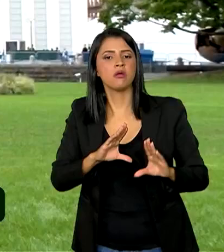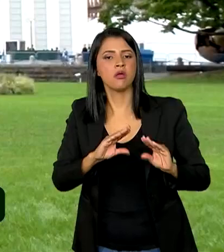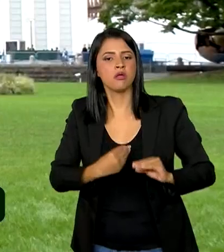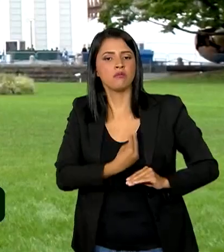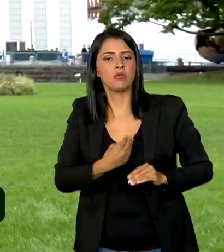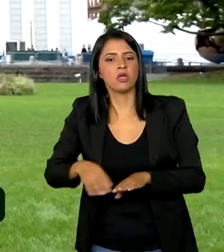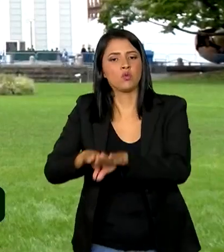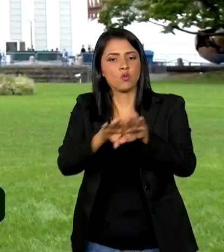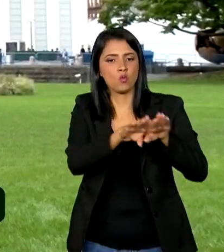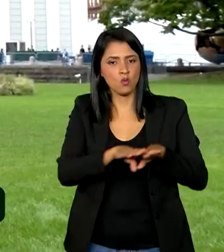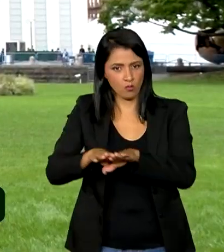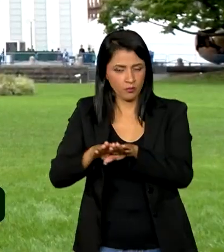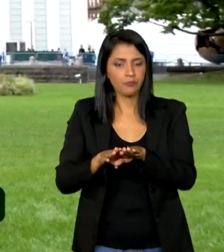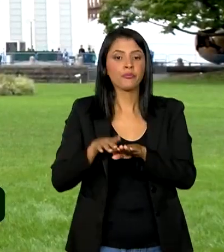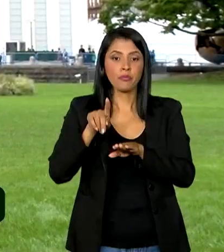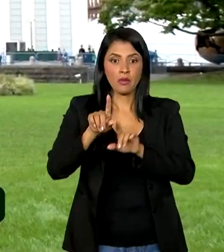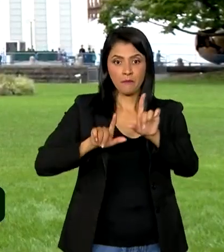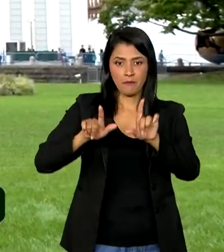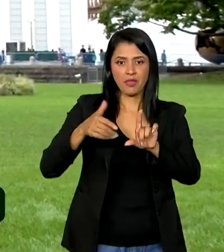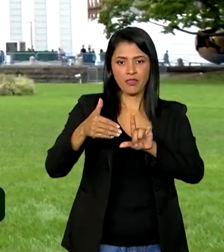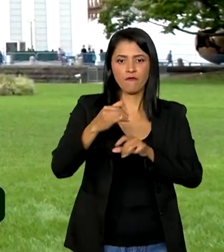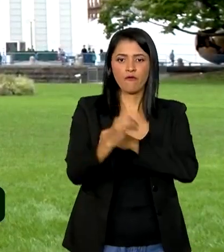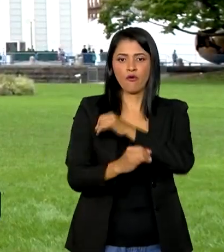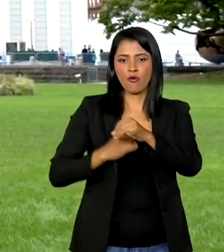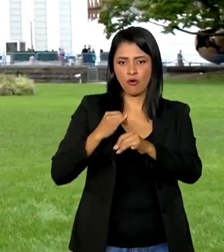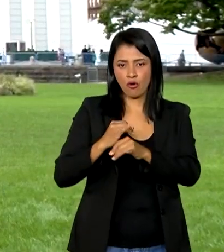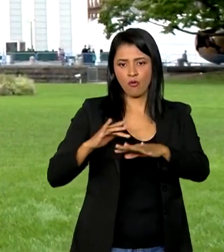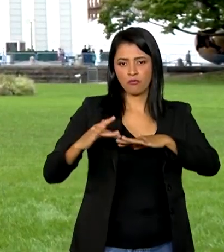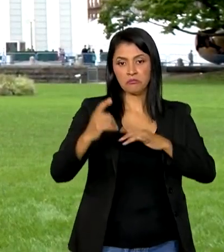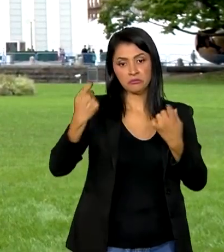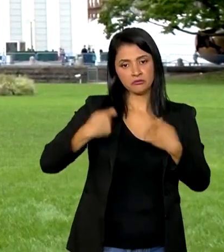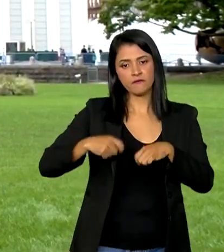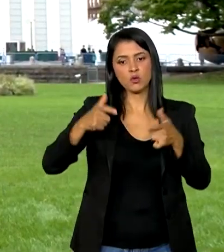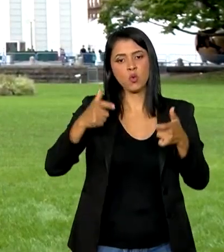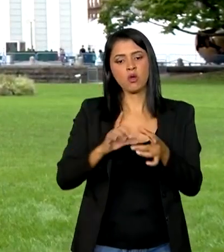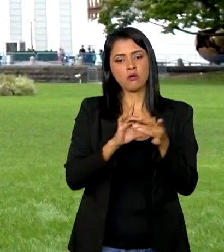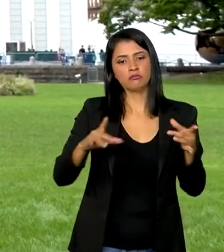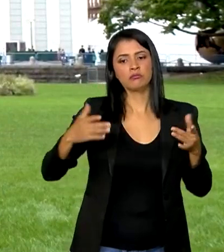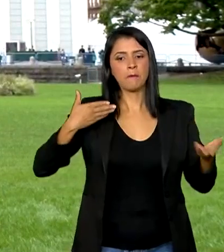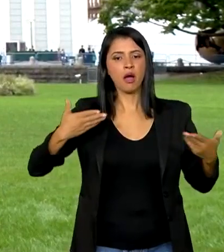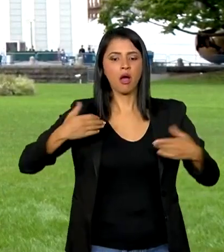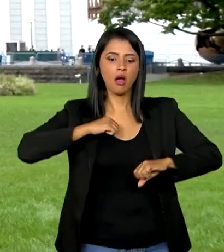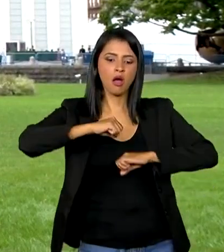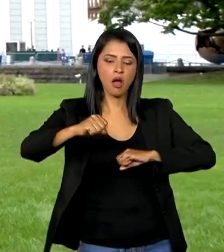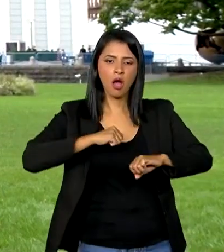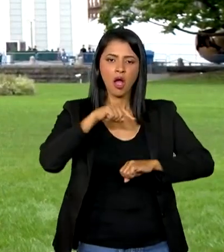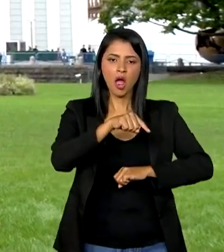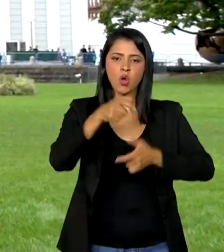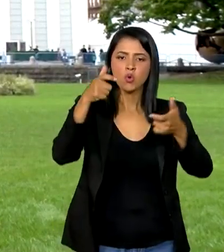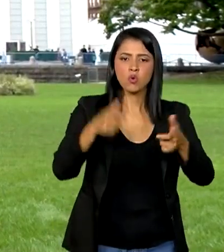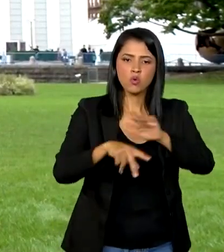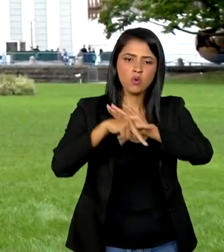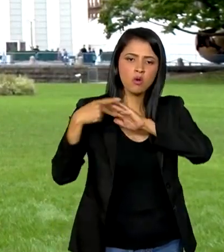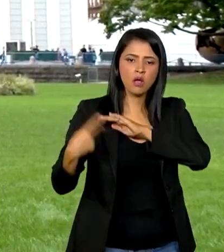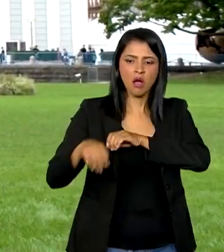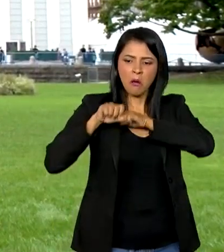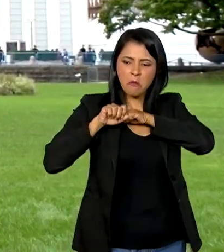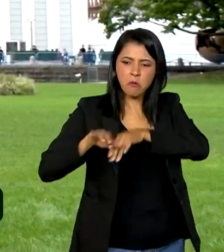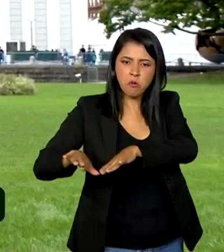fome para muitos em pleno século XXI é a antessala para o totalitarismo. Nossa